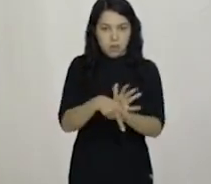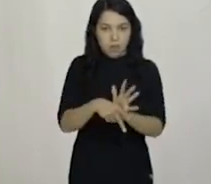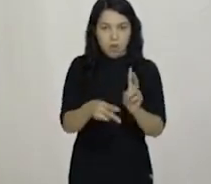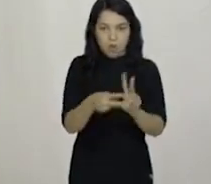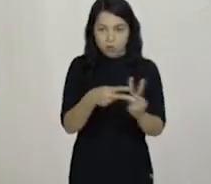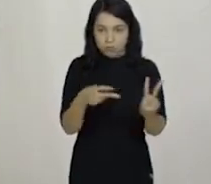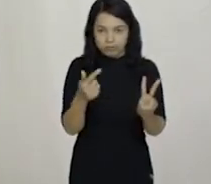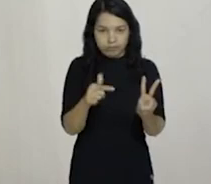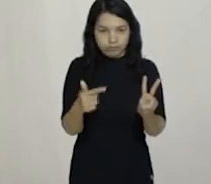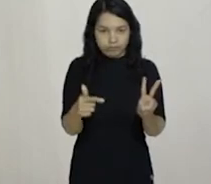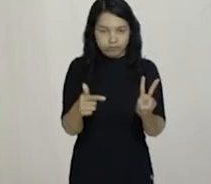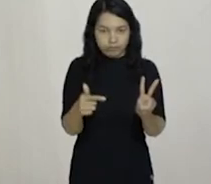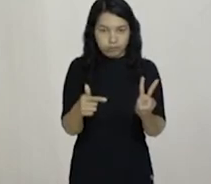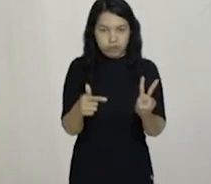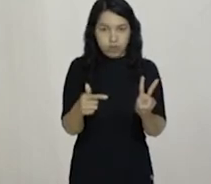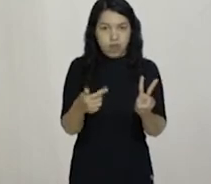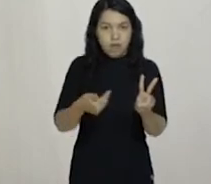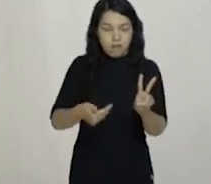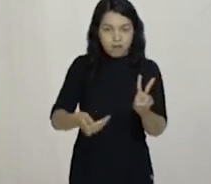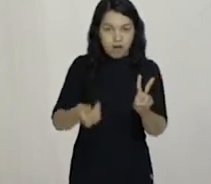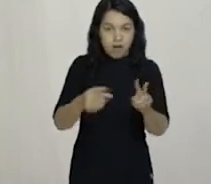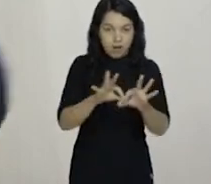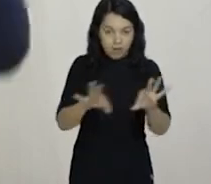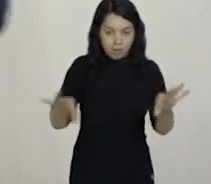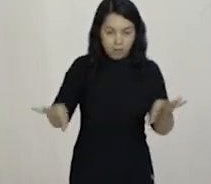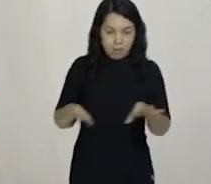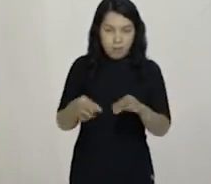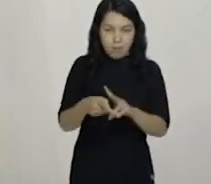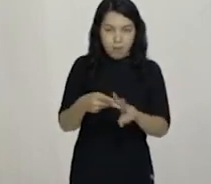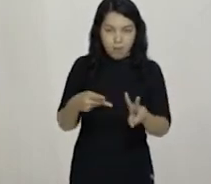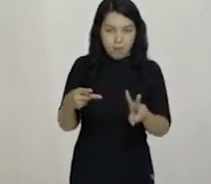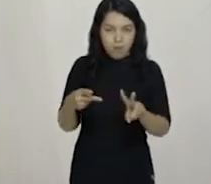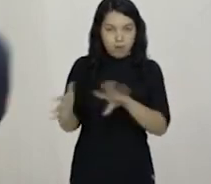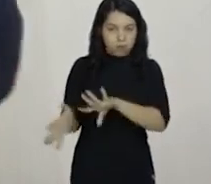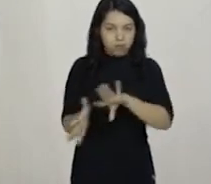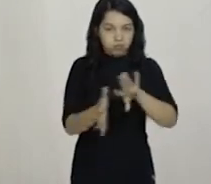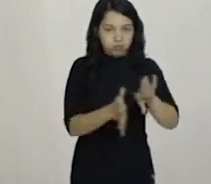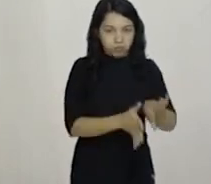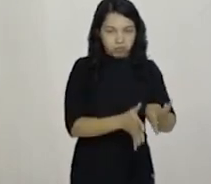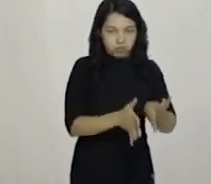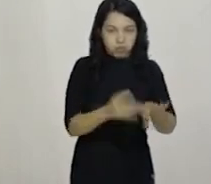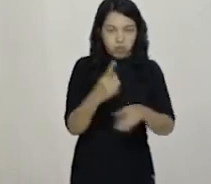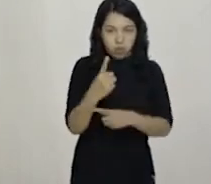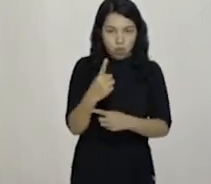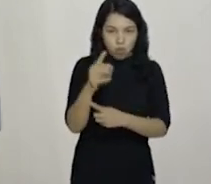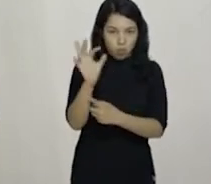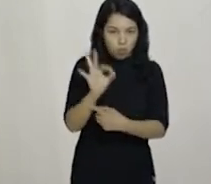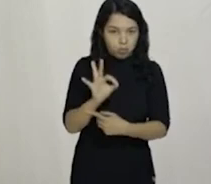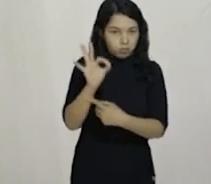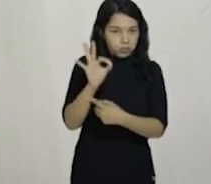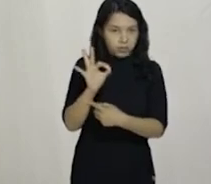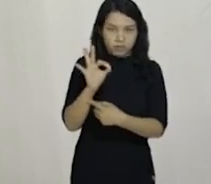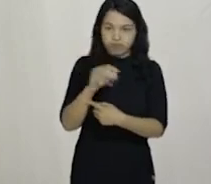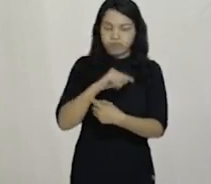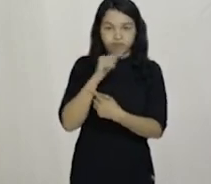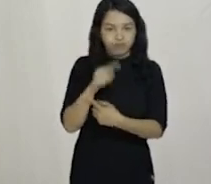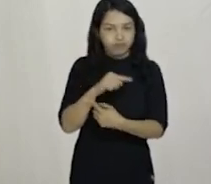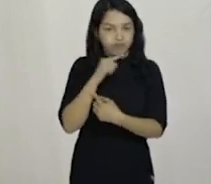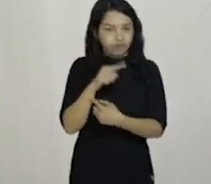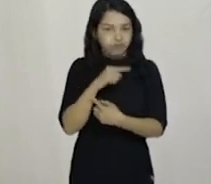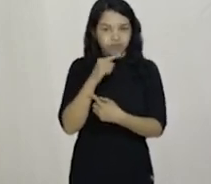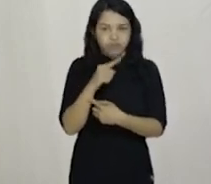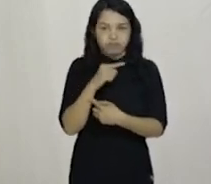derrubada do Marco temporal a gente não vai passar de 1,2% do território inglês possíveis possíveis de serem reconhecidos